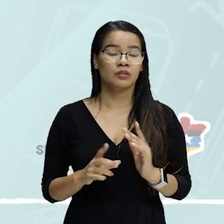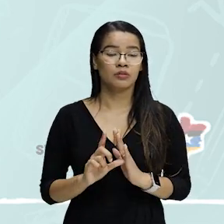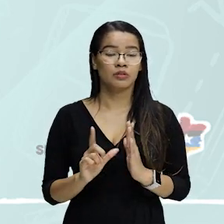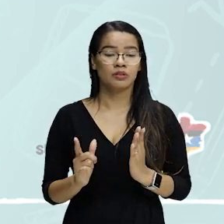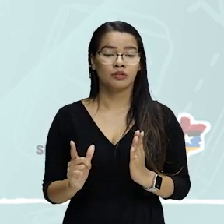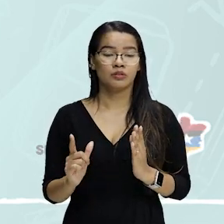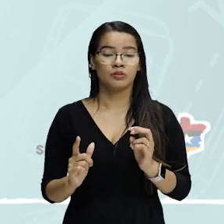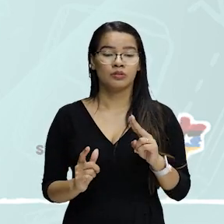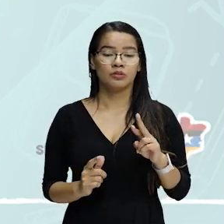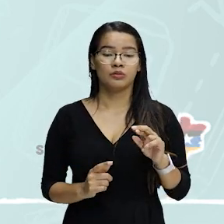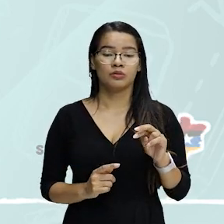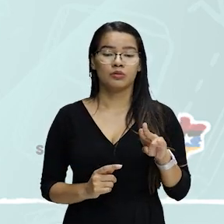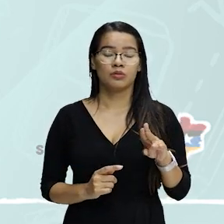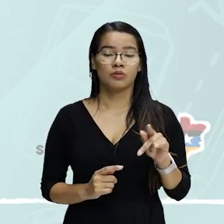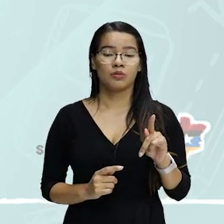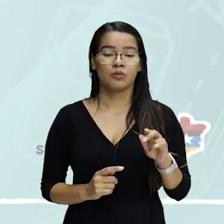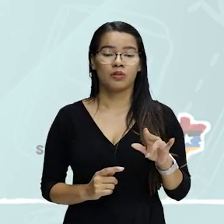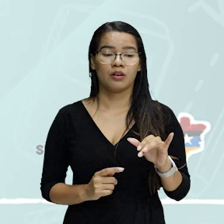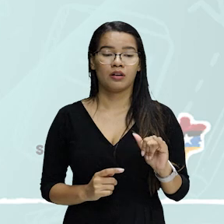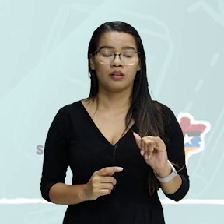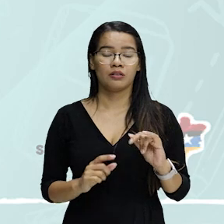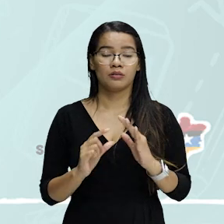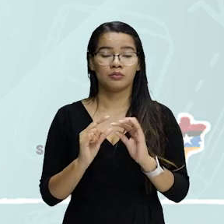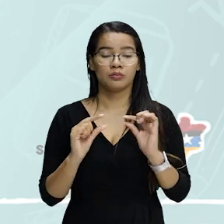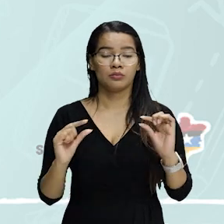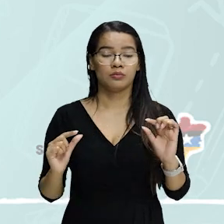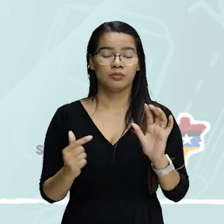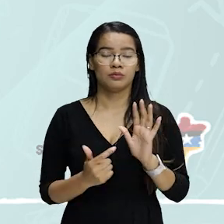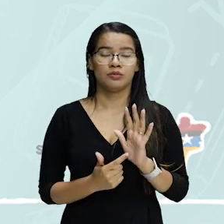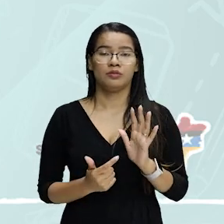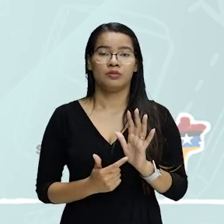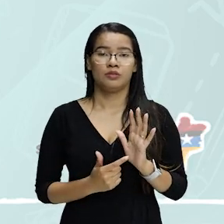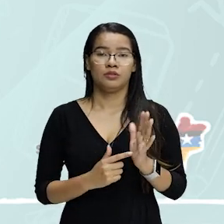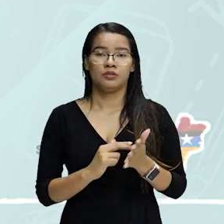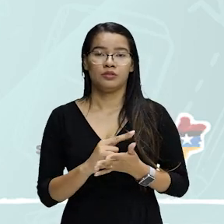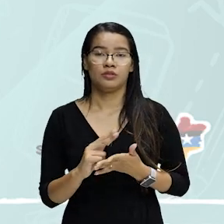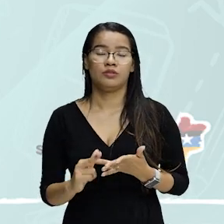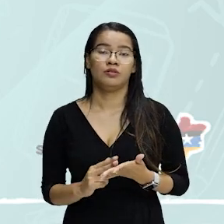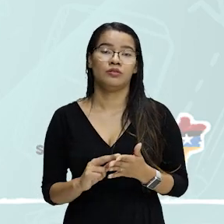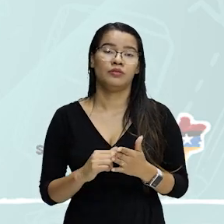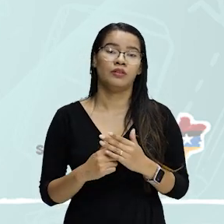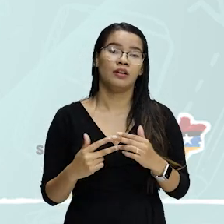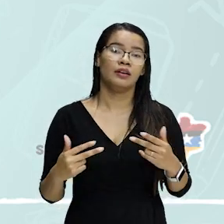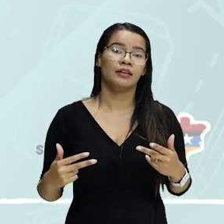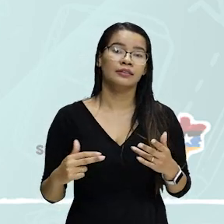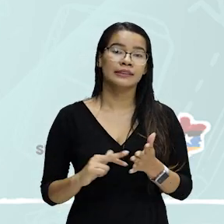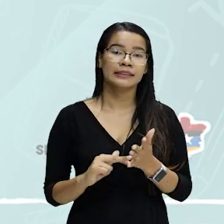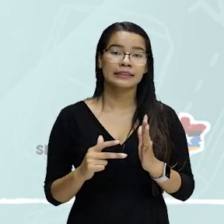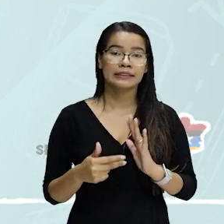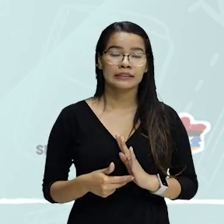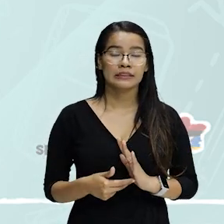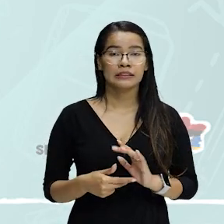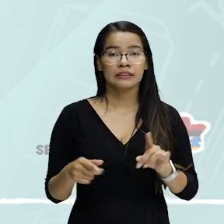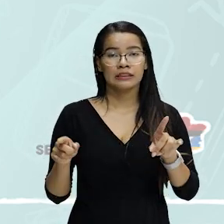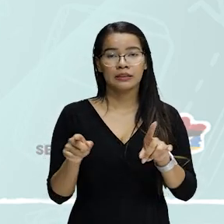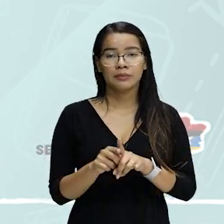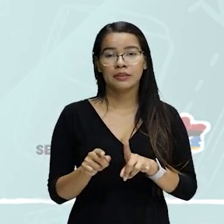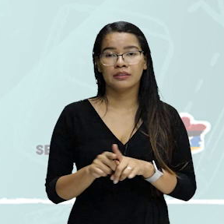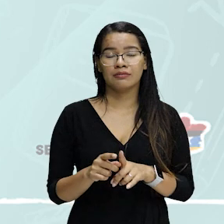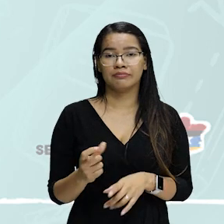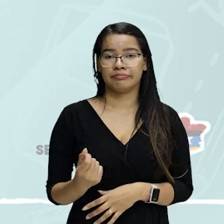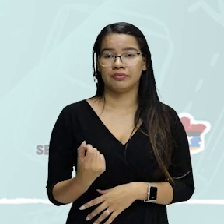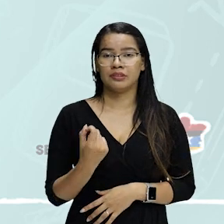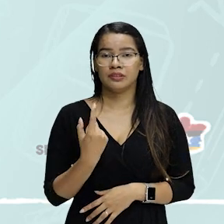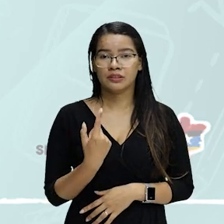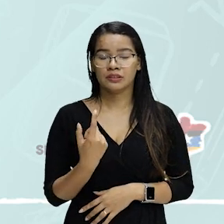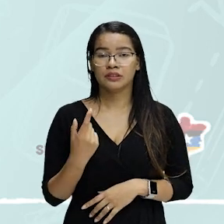Uruguai destaca aí esse verso cheio de plurissignificação, cheio de